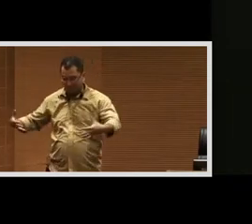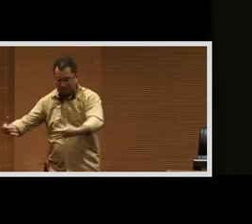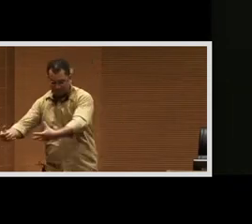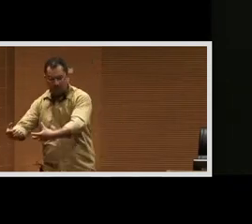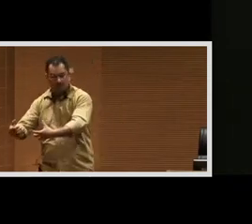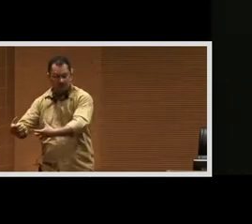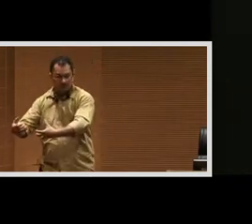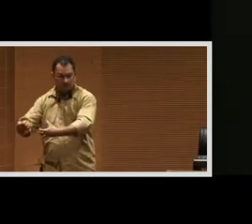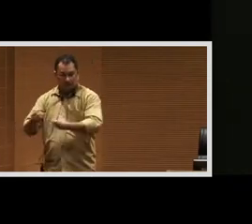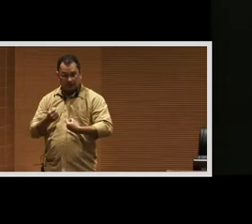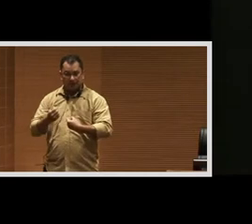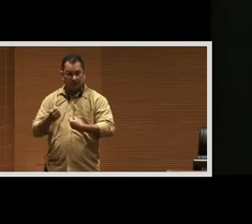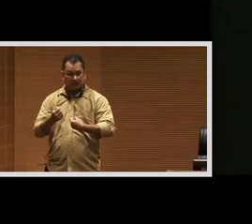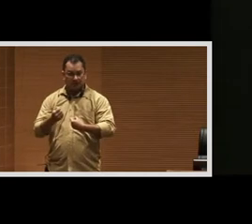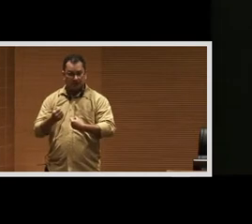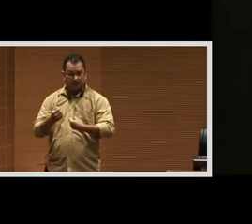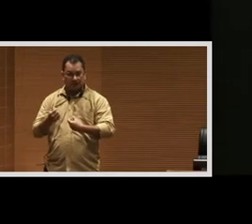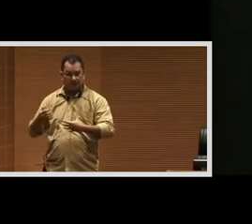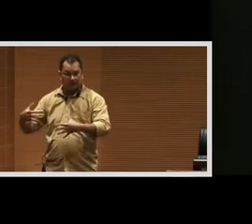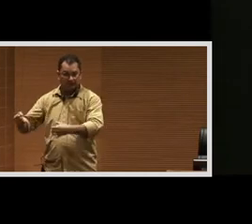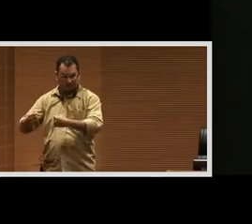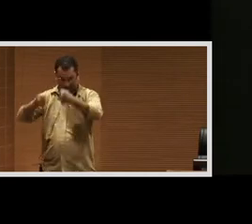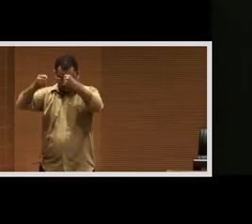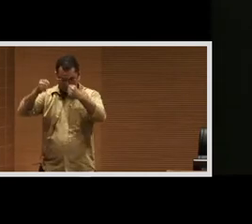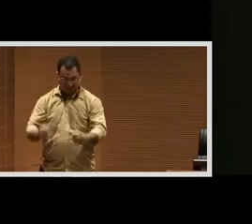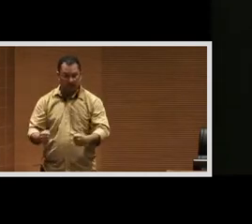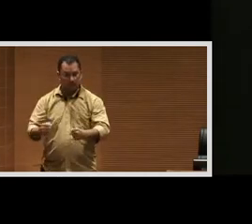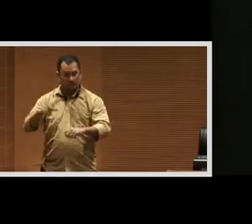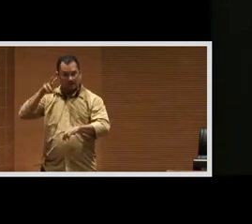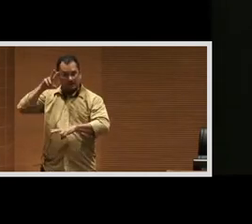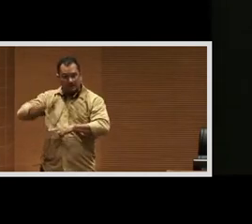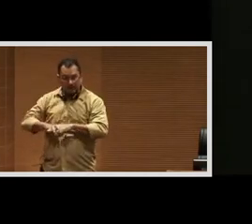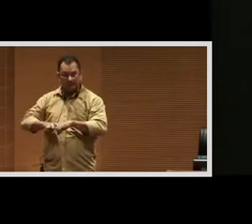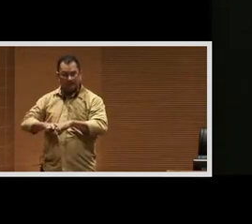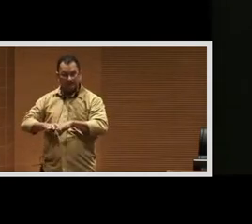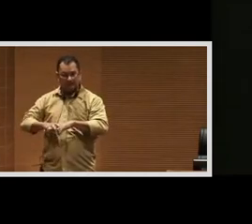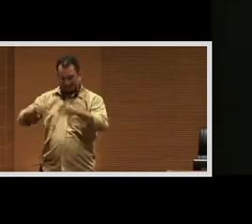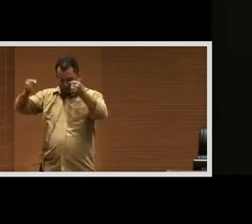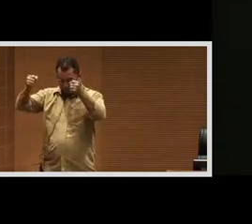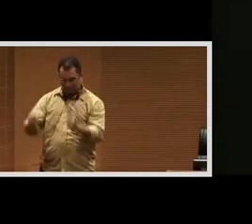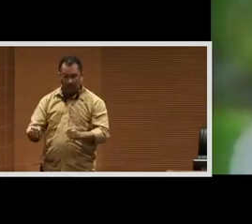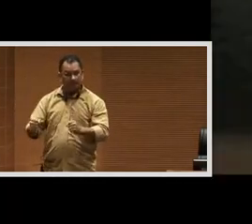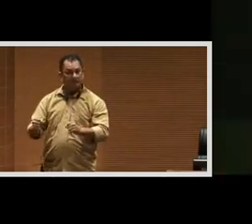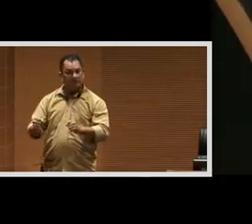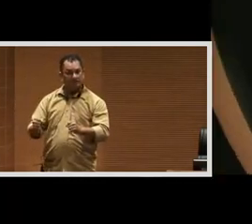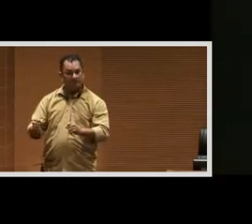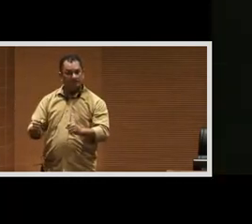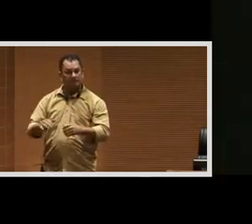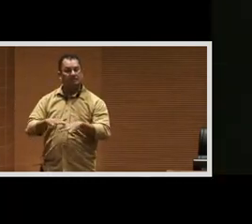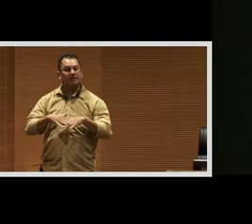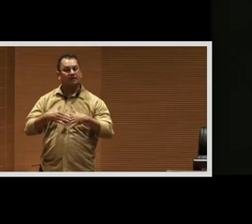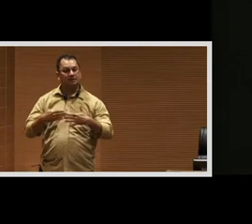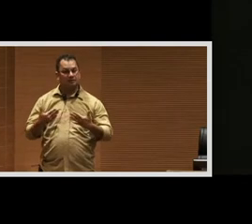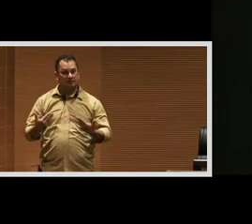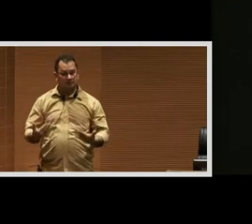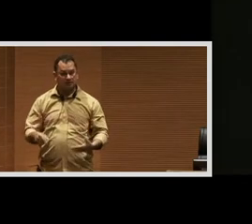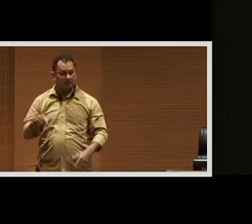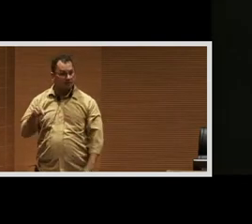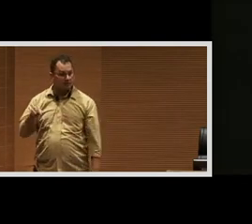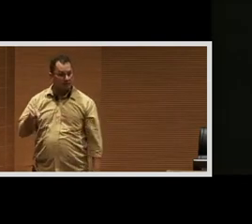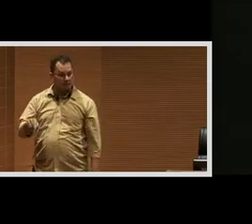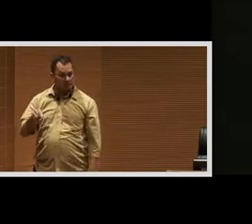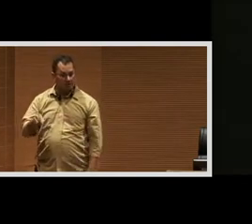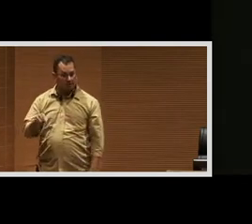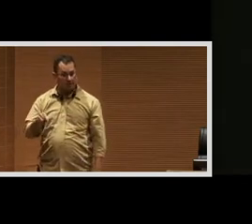como dizem, assocou ele na cadeira, né? Botou ele sentado. E aí ele